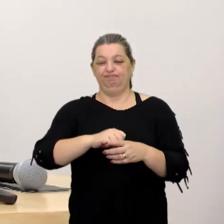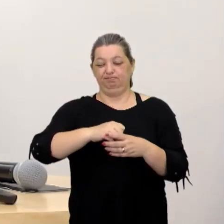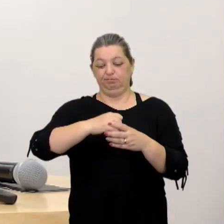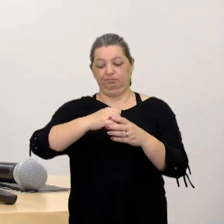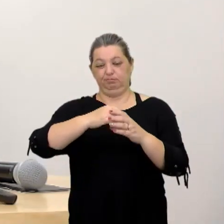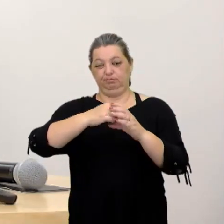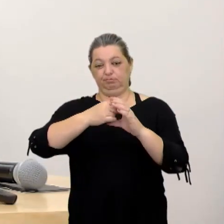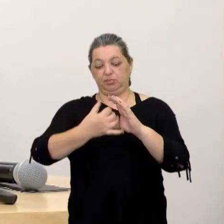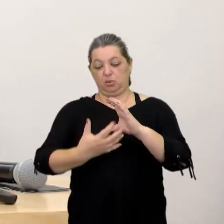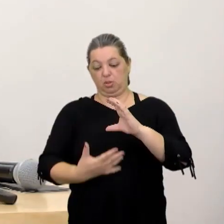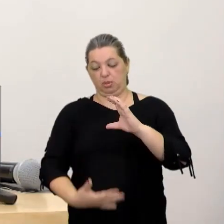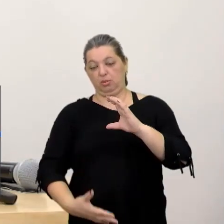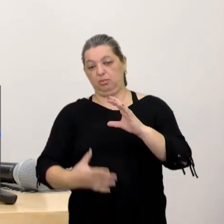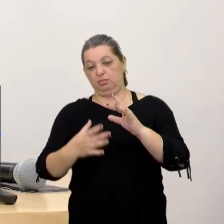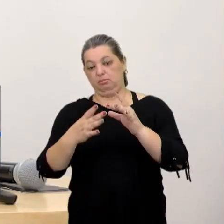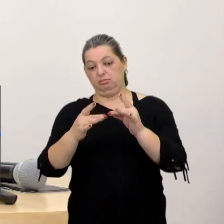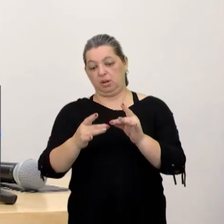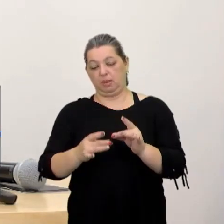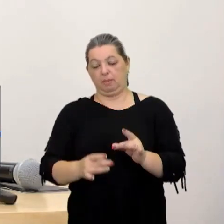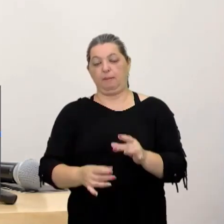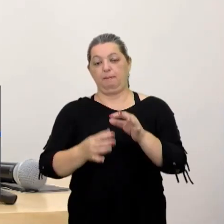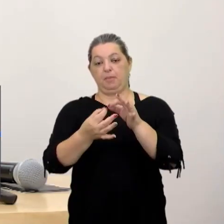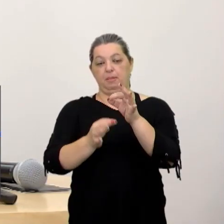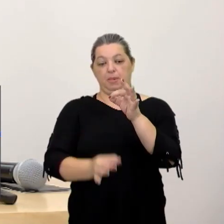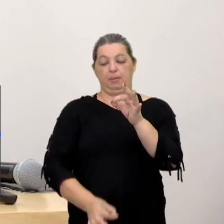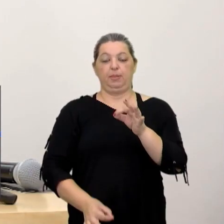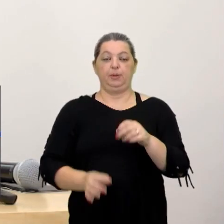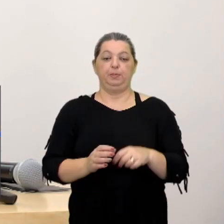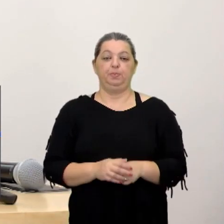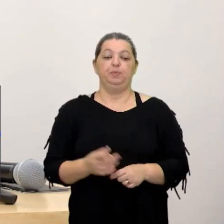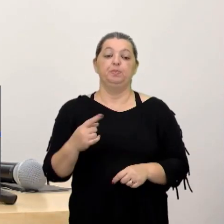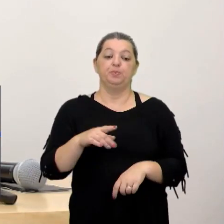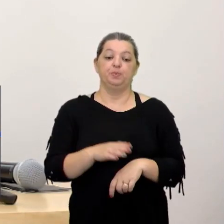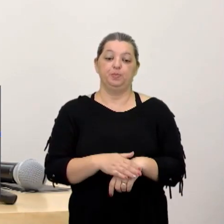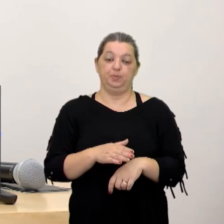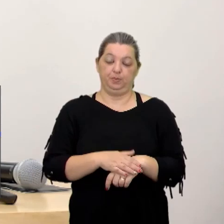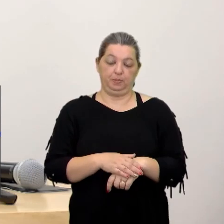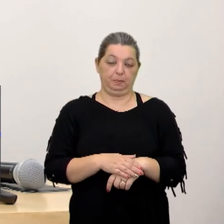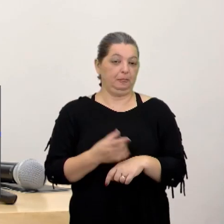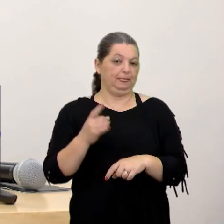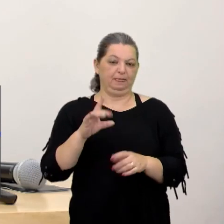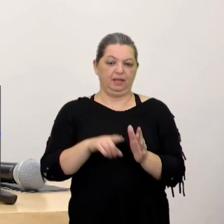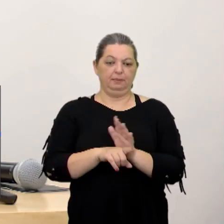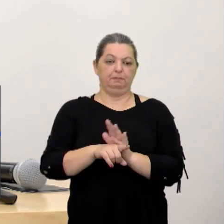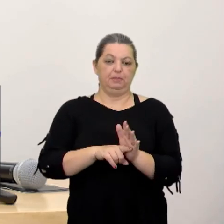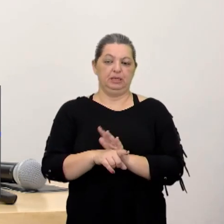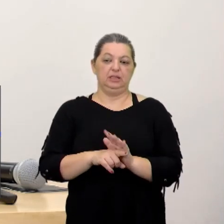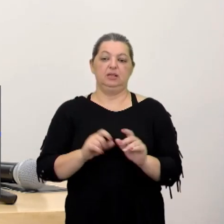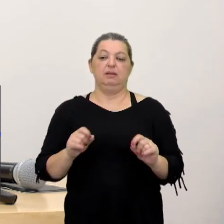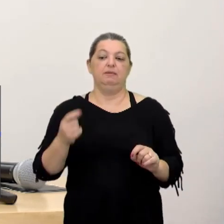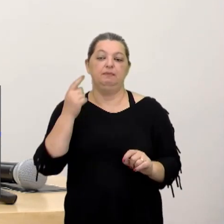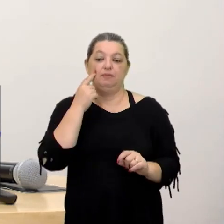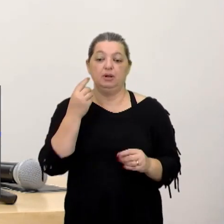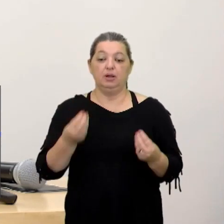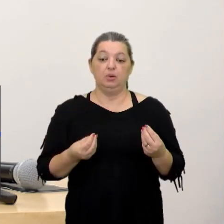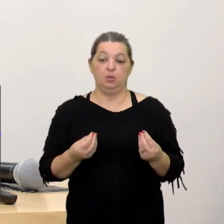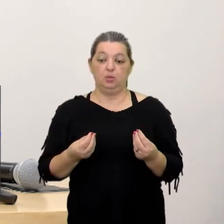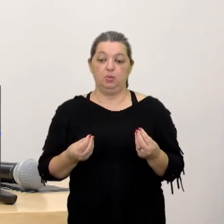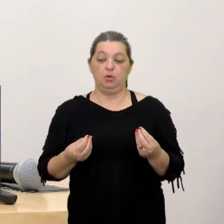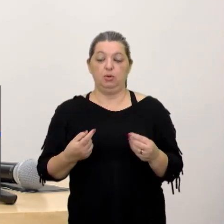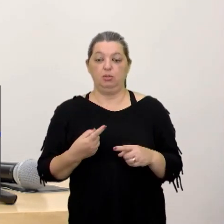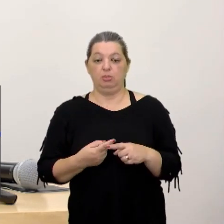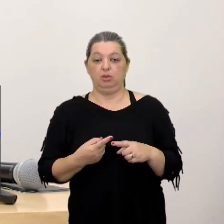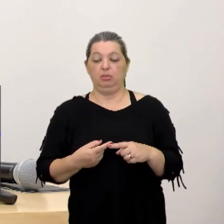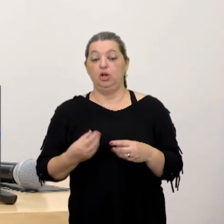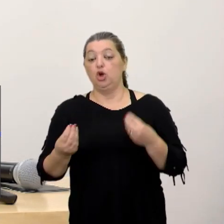aí das unidades de conservação, né? E quando vocês fazem lá, podem fazer aí uma pesquisa, vão ver as características de cada uma